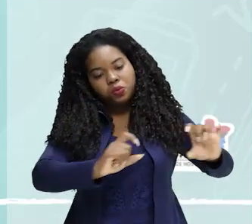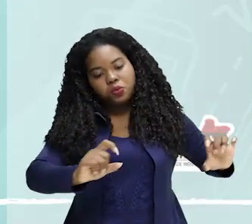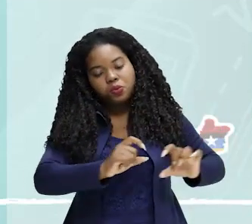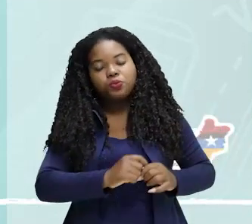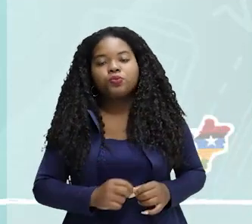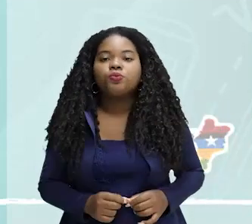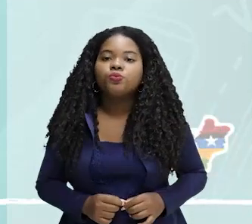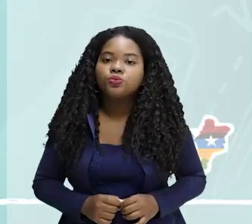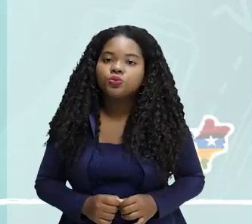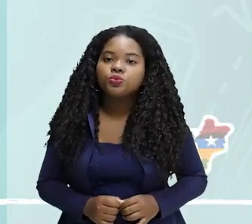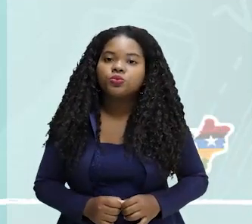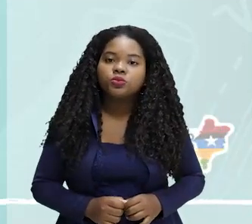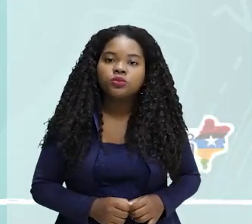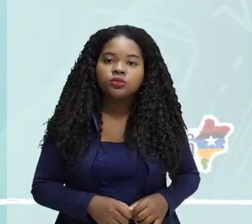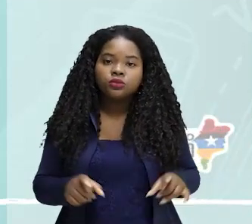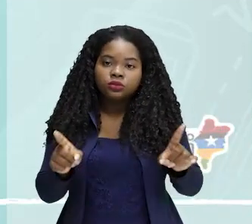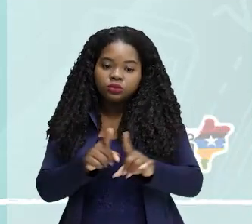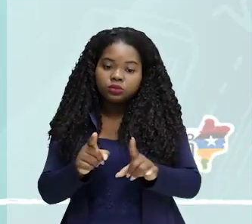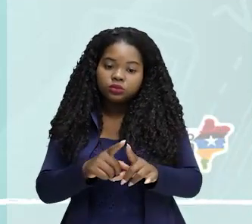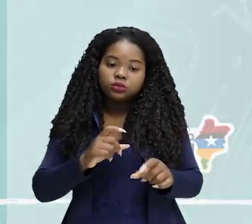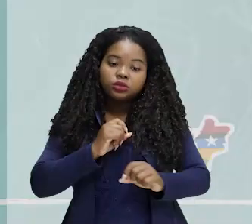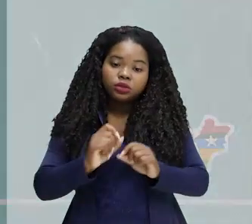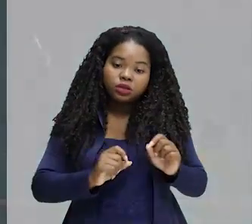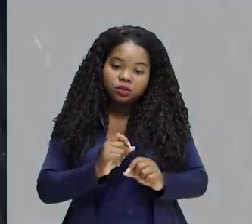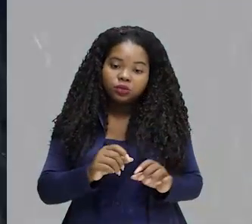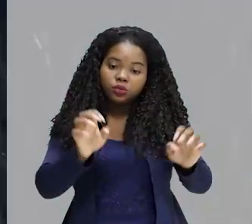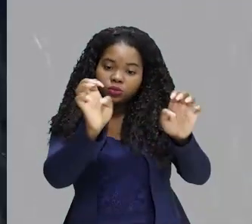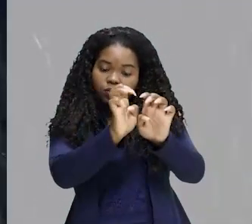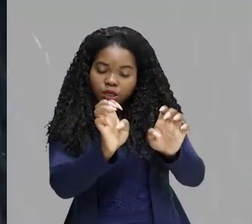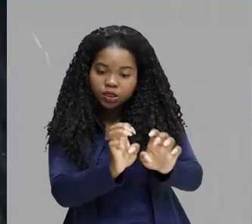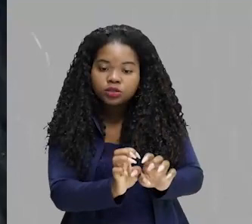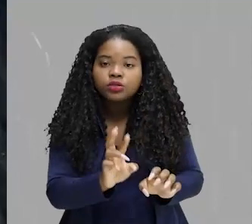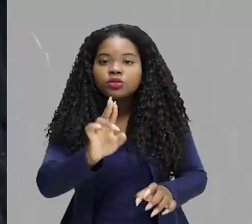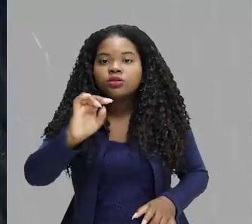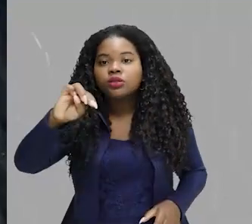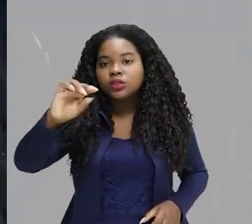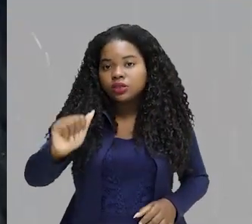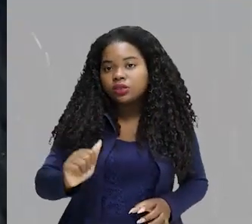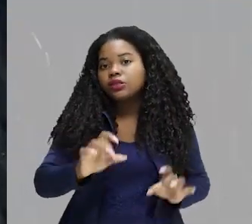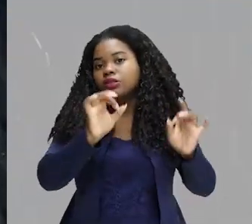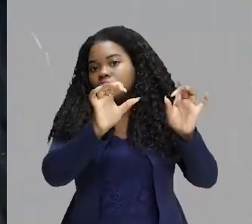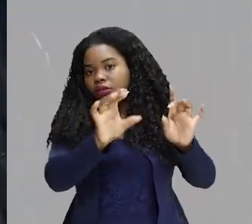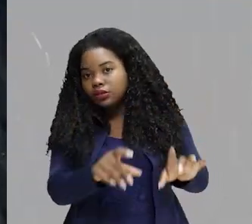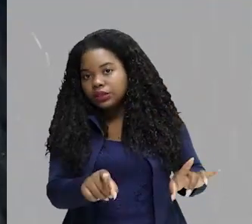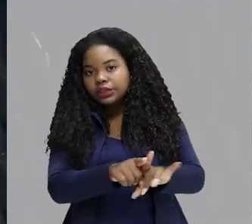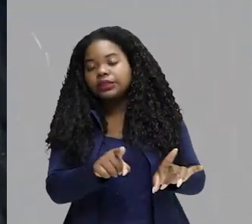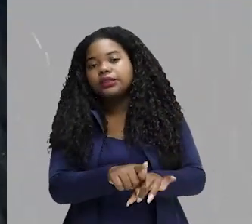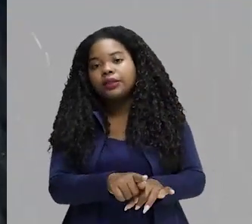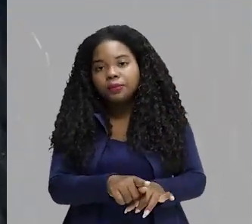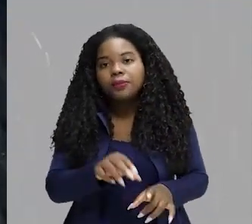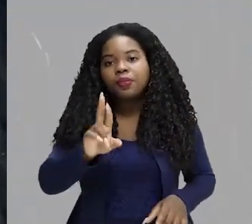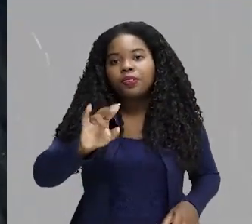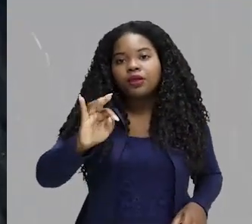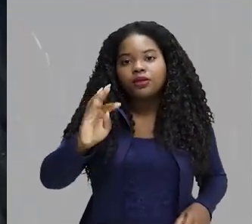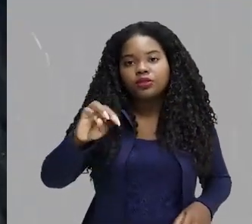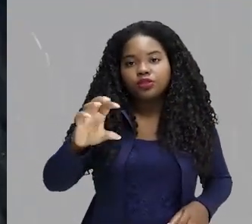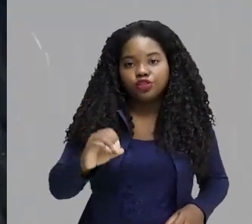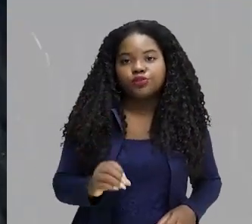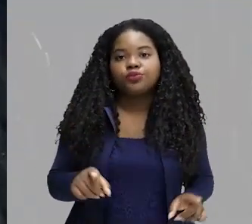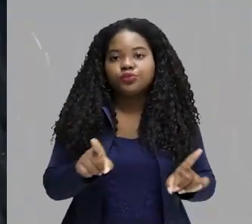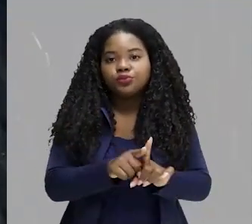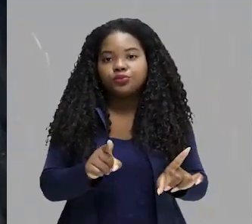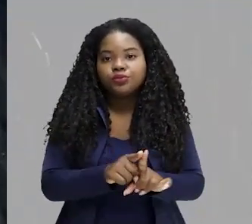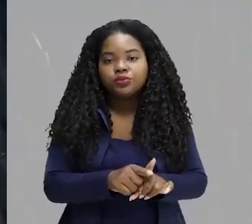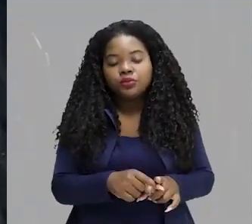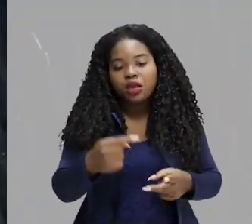14 linhas, e ele segue, sim, uma estrutura de rima específica e de ritmo também definido.